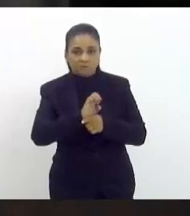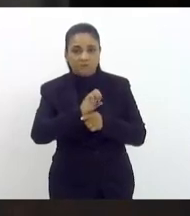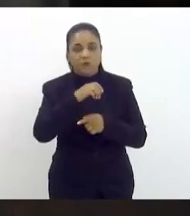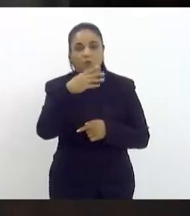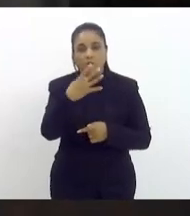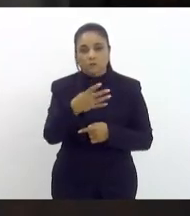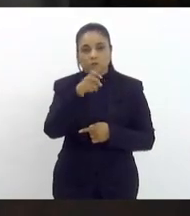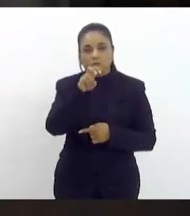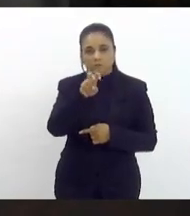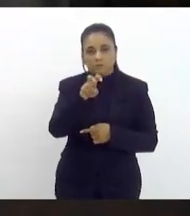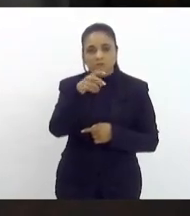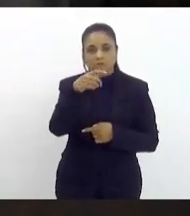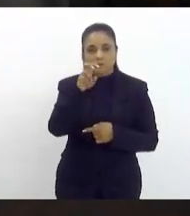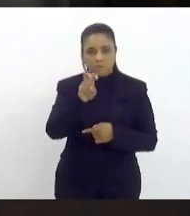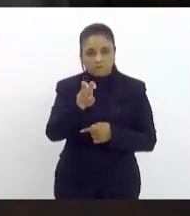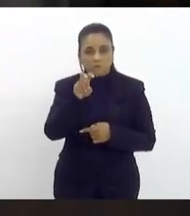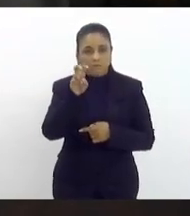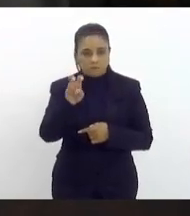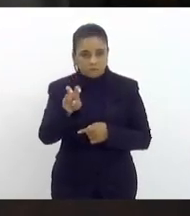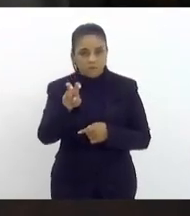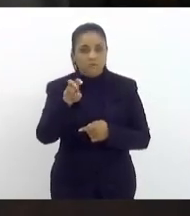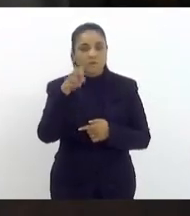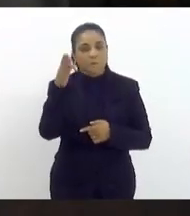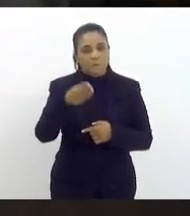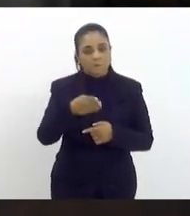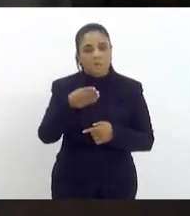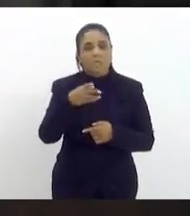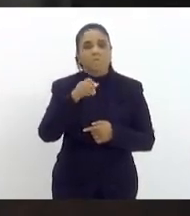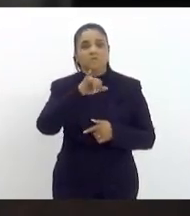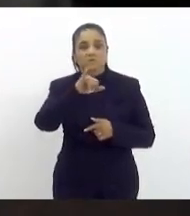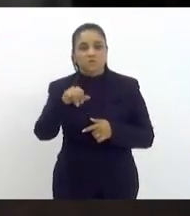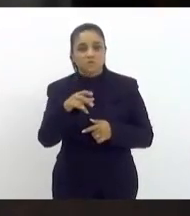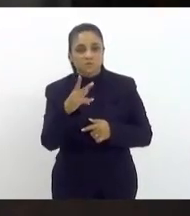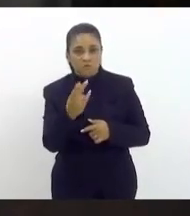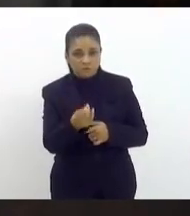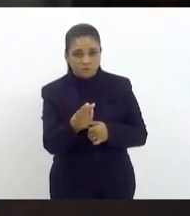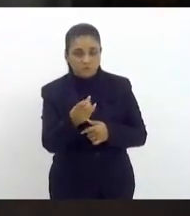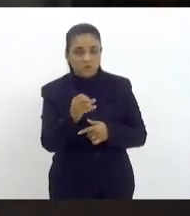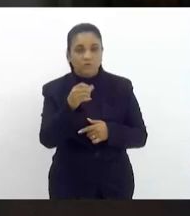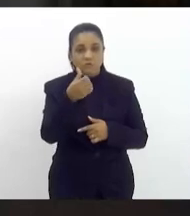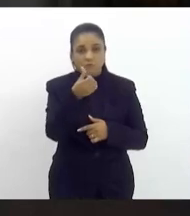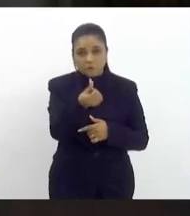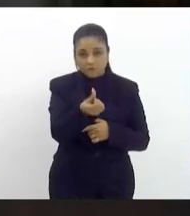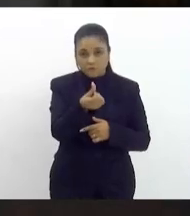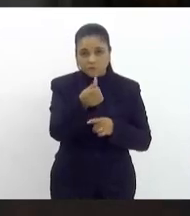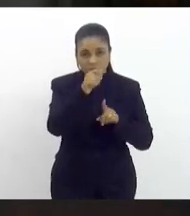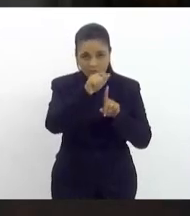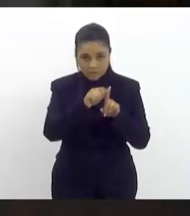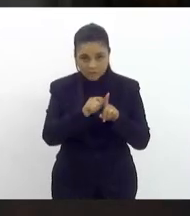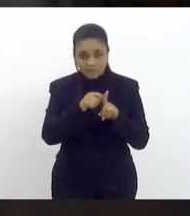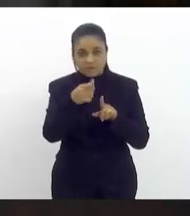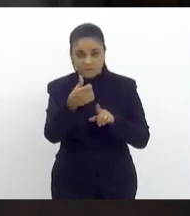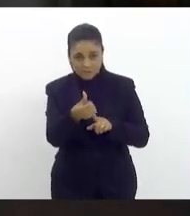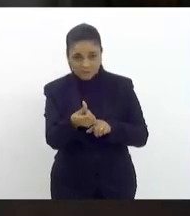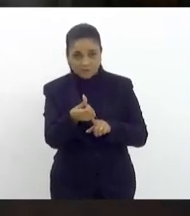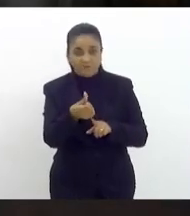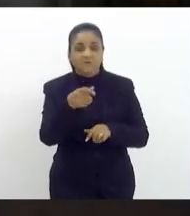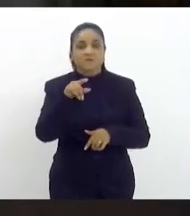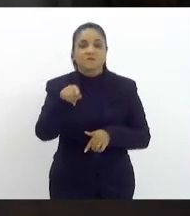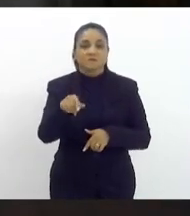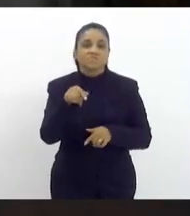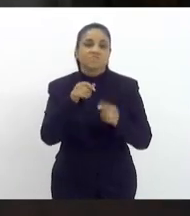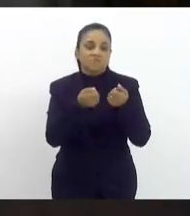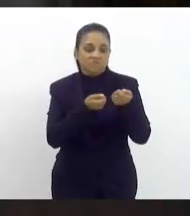4.555, de 6 de julho de 2005, que dispõe sobre a criação e funcionamento da Agência Reguladora de Serviços